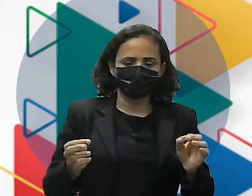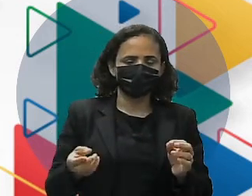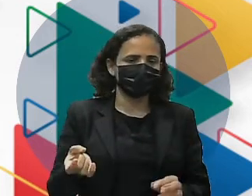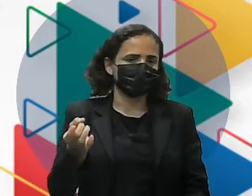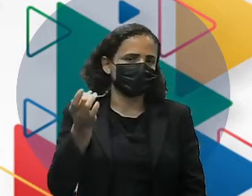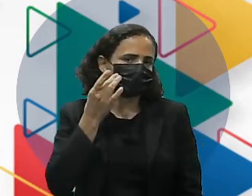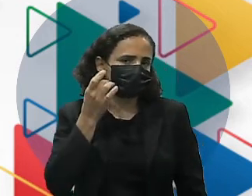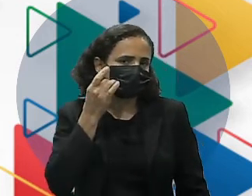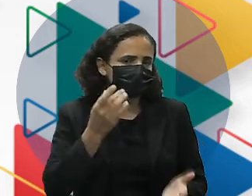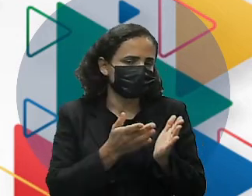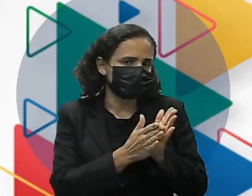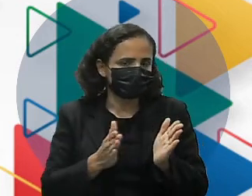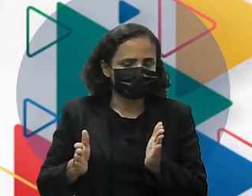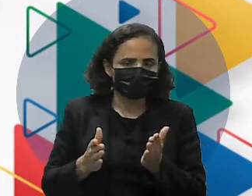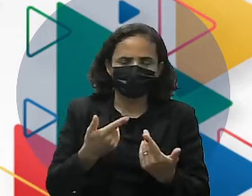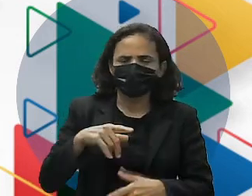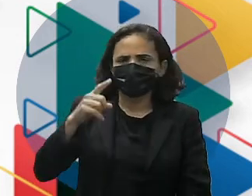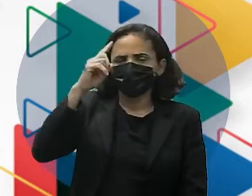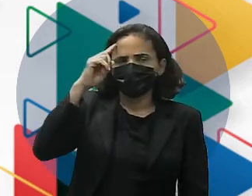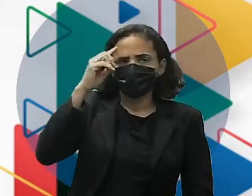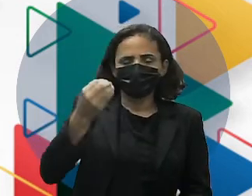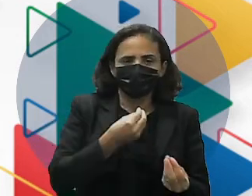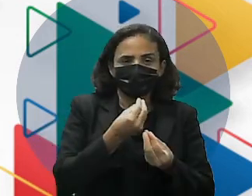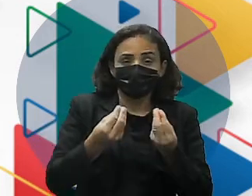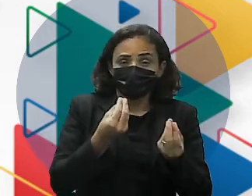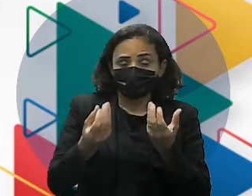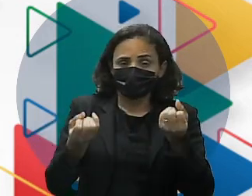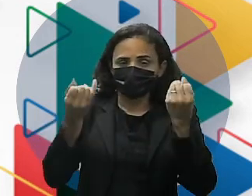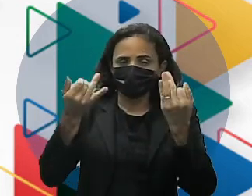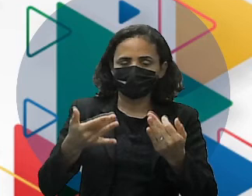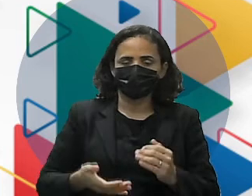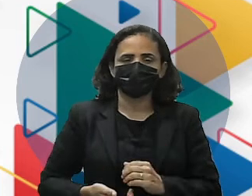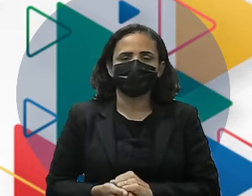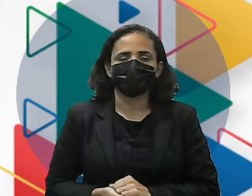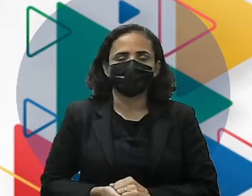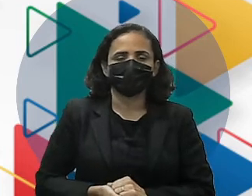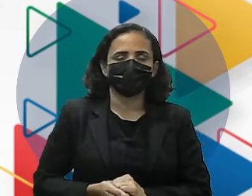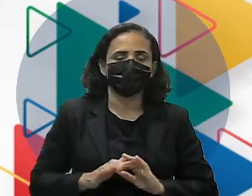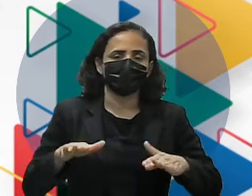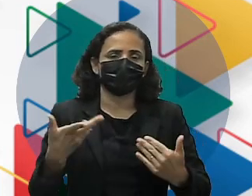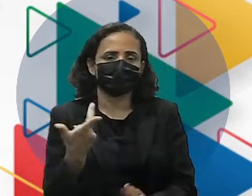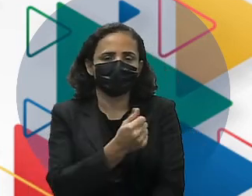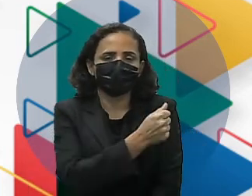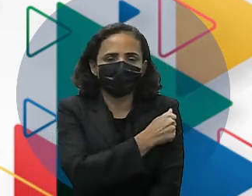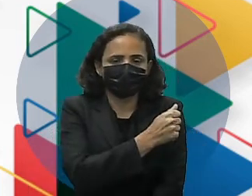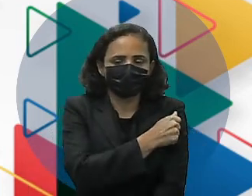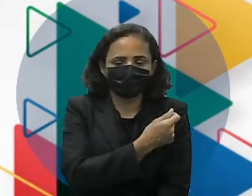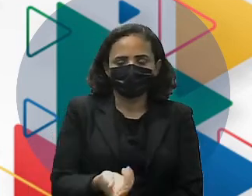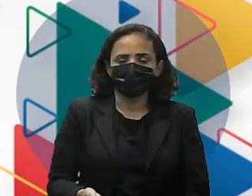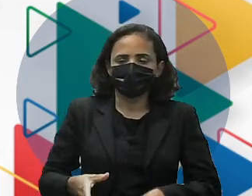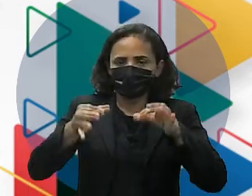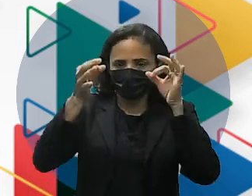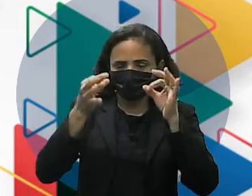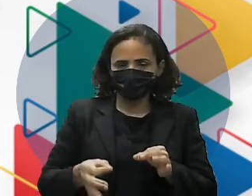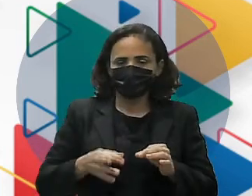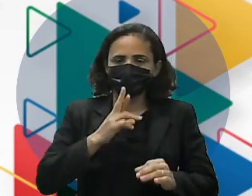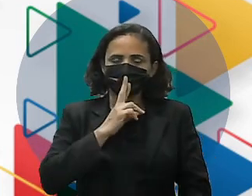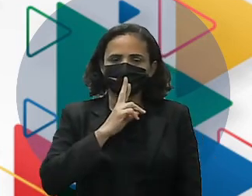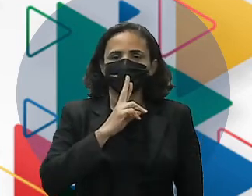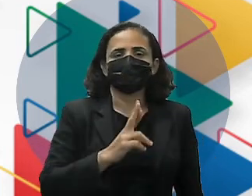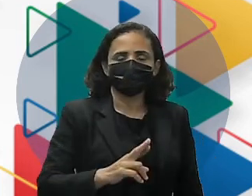bombons. Então, o comando da questão diz assim: qual dos estudantes de Ana acertou a